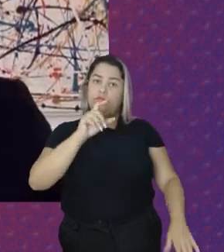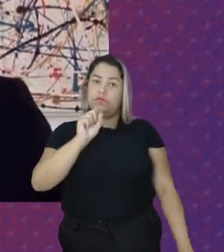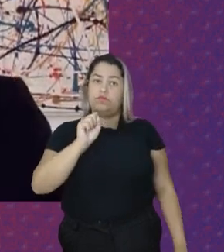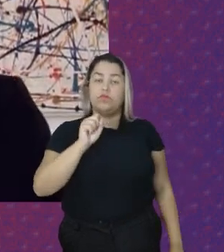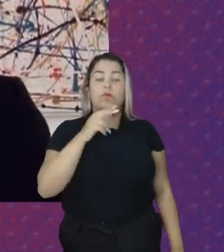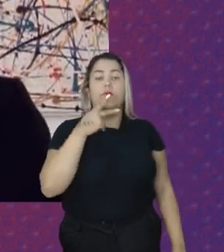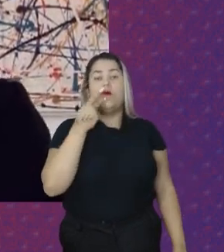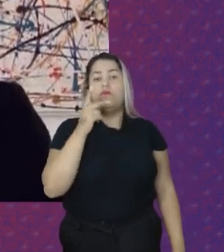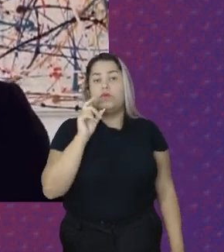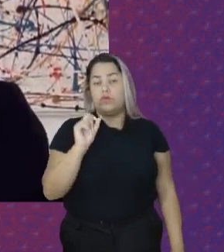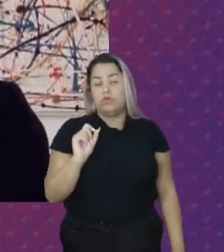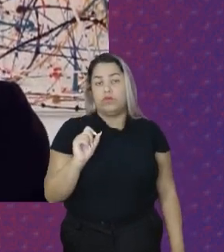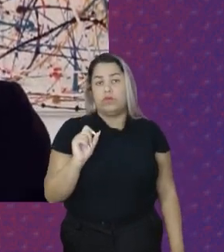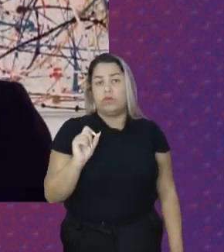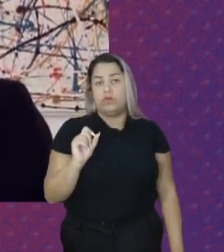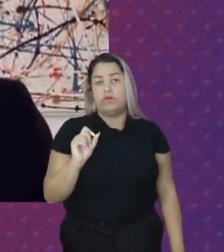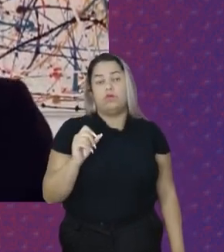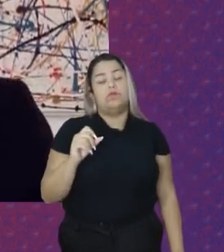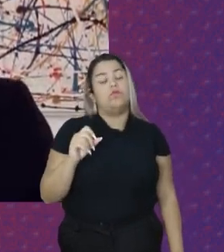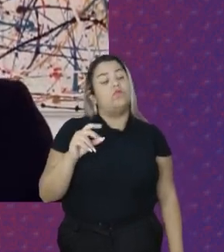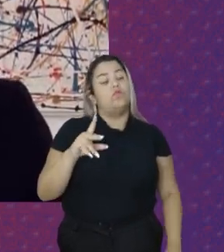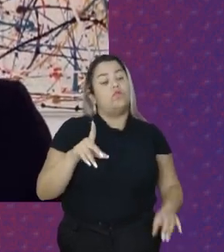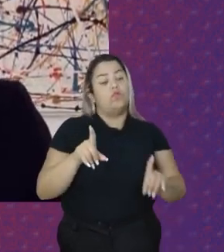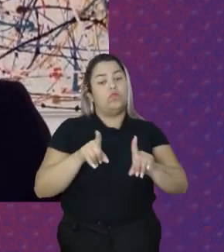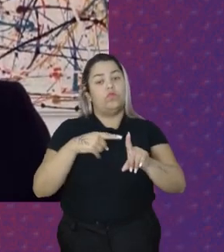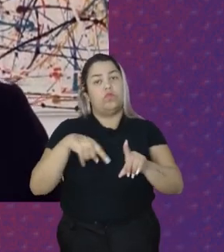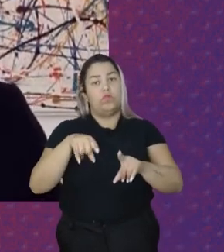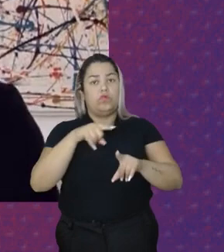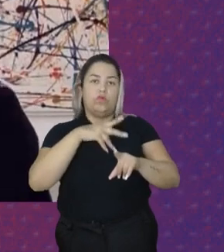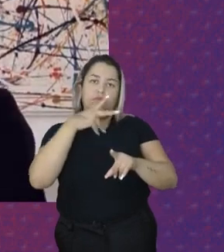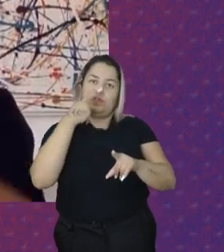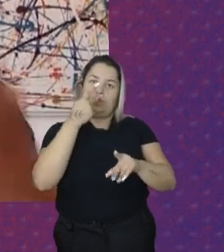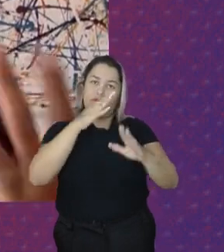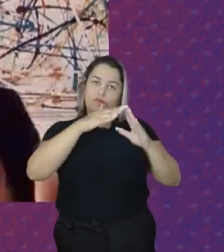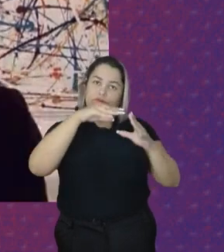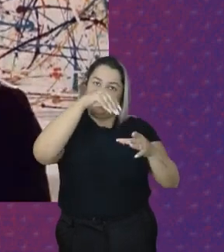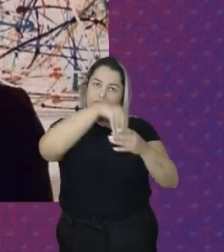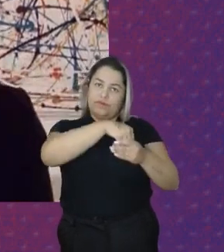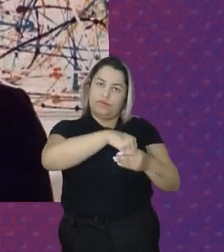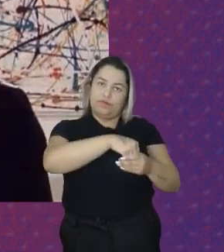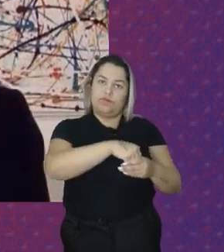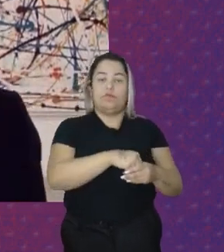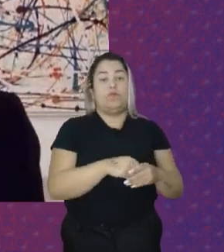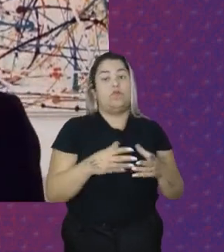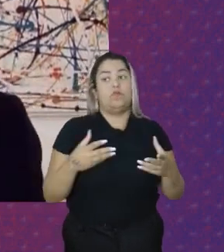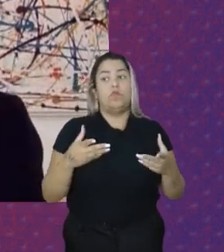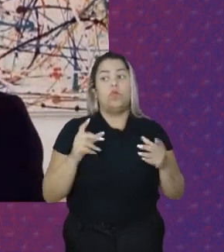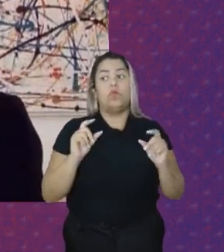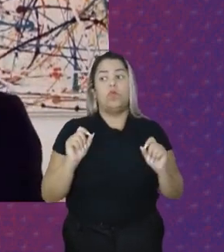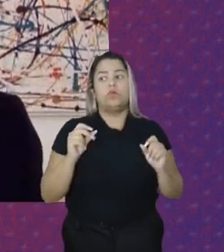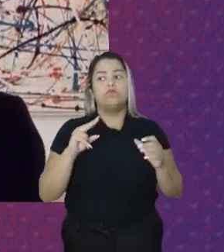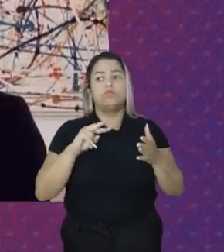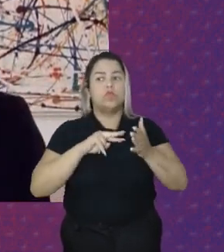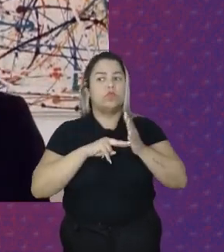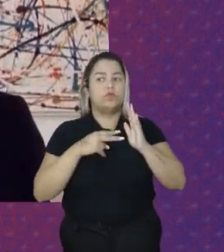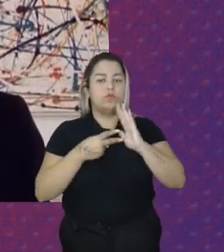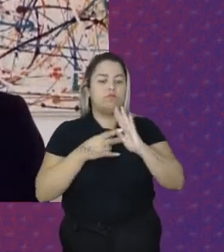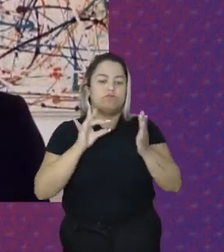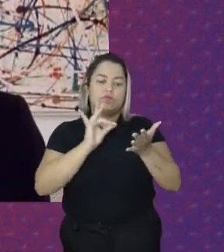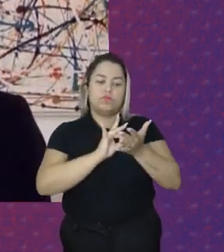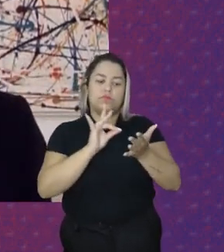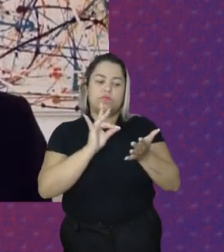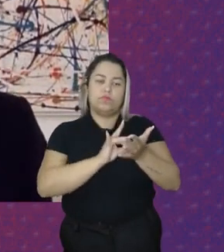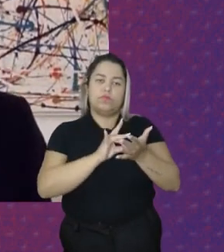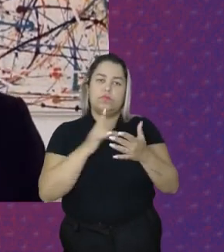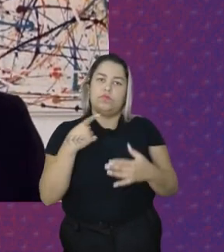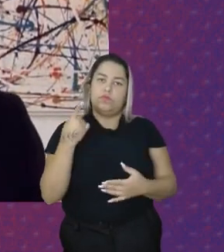gente está falando quando a gente está falando em emprego doméstico? Qual é a magnitude, né, dessa realidade